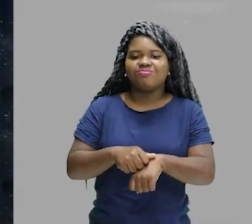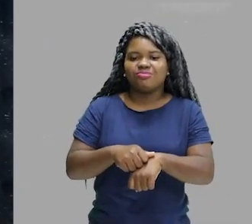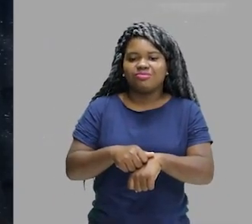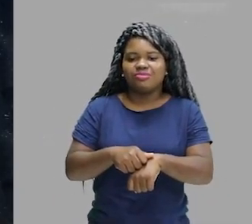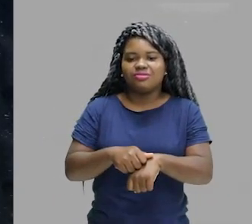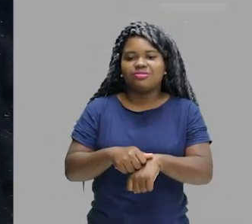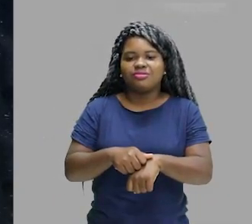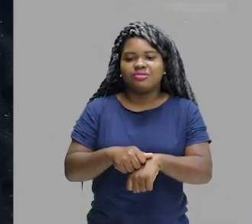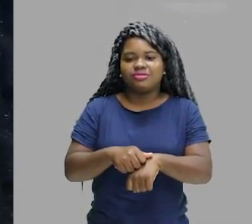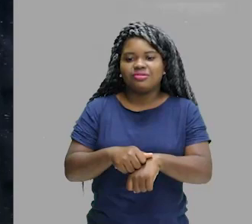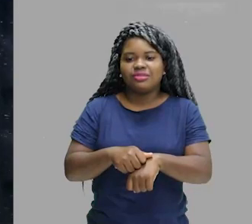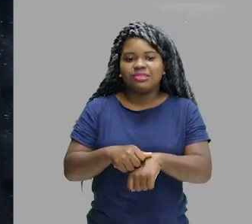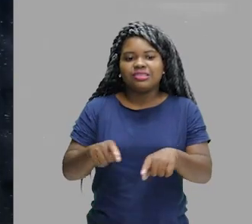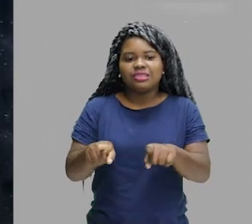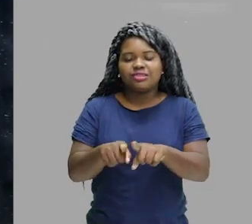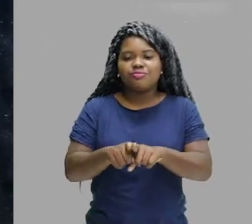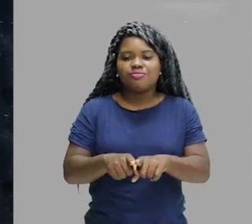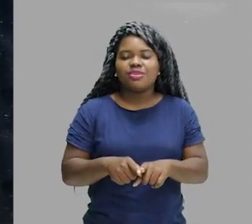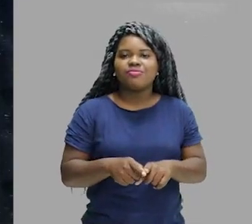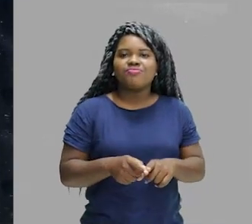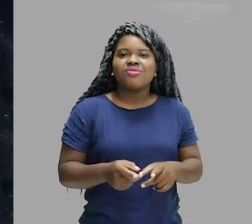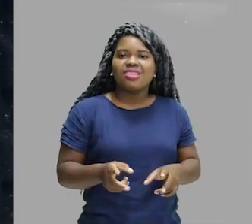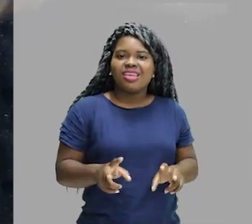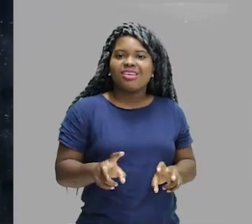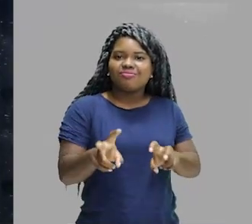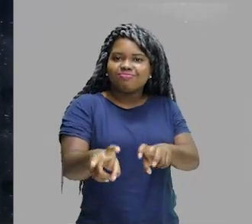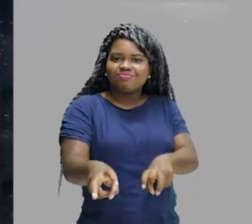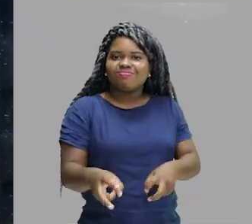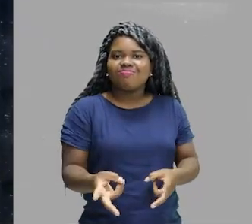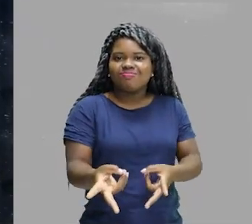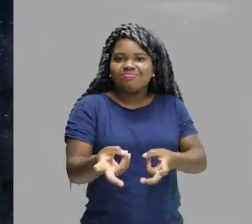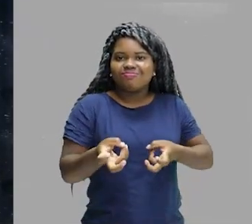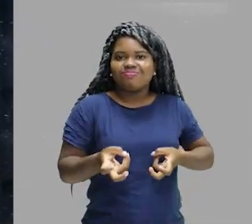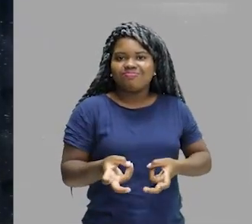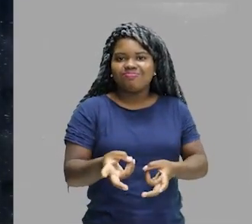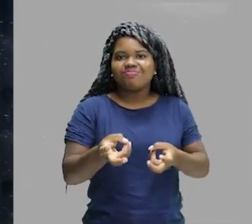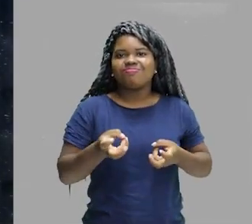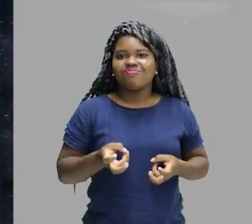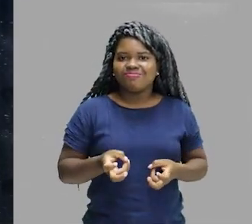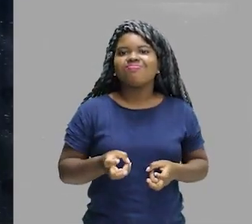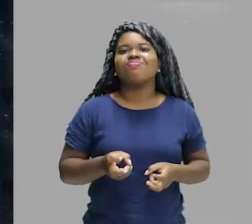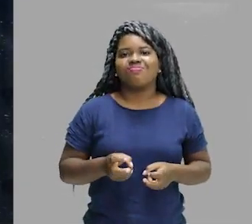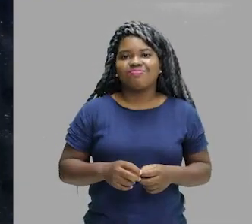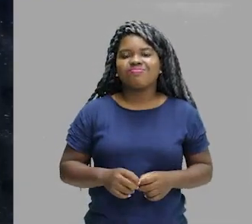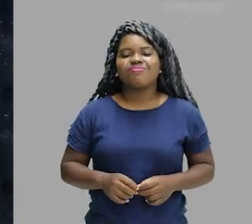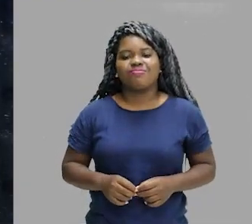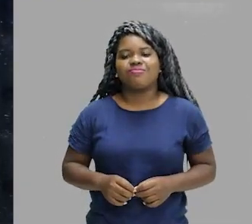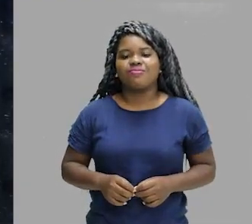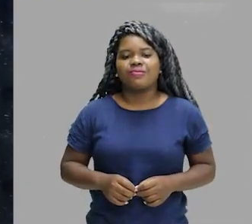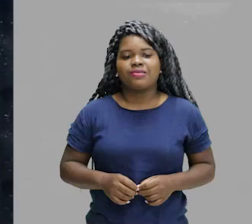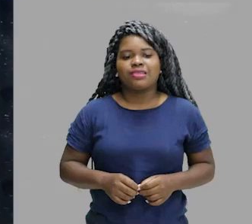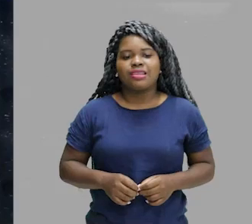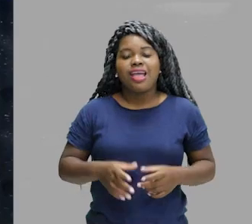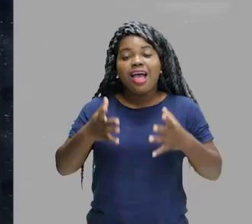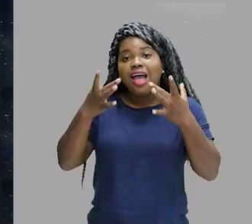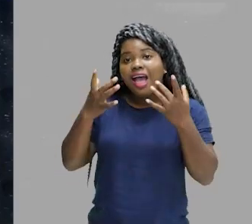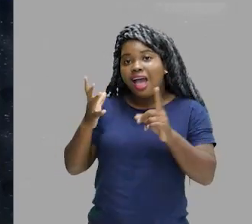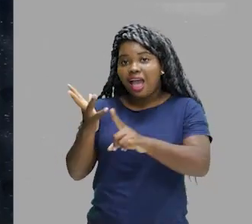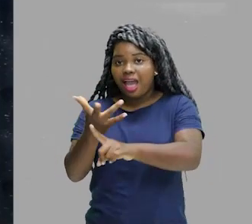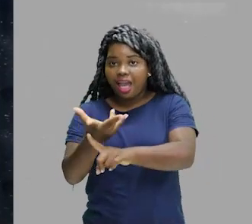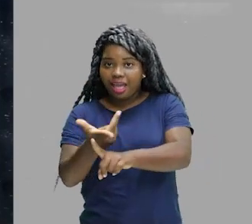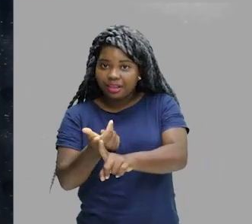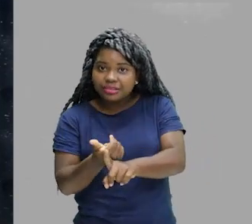belo. Então, desconstrua essa situação do esse quadro é muito bonito, essa escultura é muito bonita, essa música é muito... A arte, na verdade,